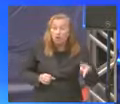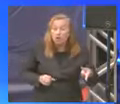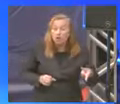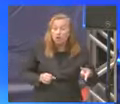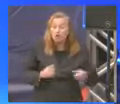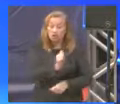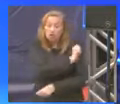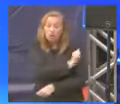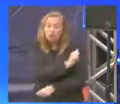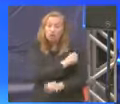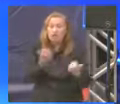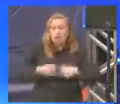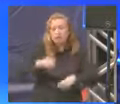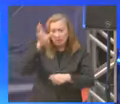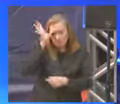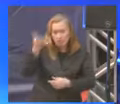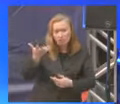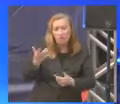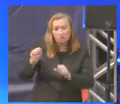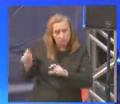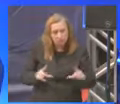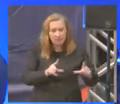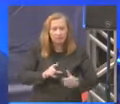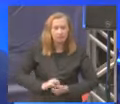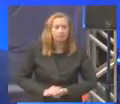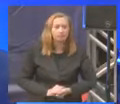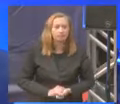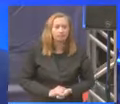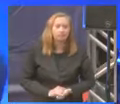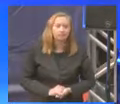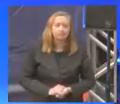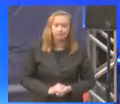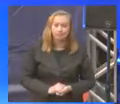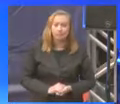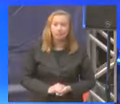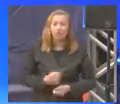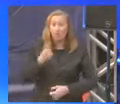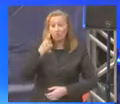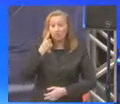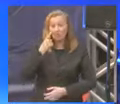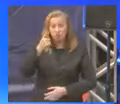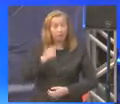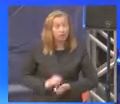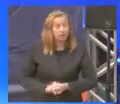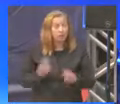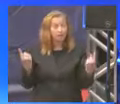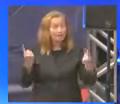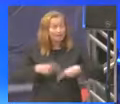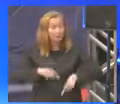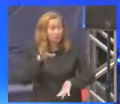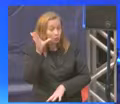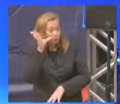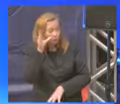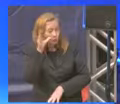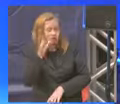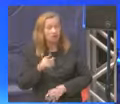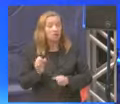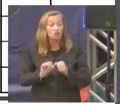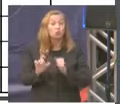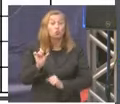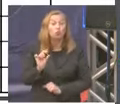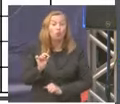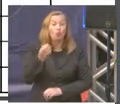ter solução para isso. Pode passar. Olha só esse quadrinho aí que é um desafio interessante. O que eu fiz?